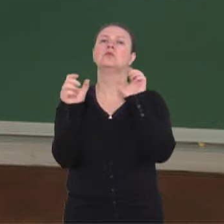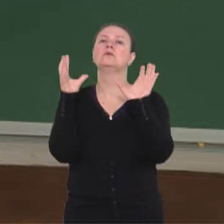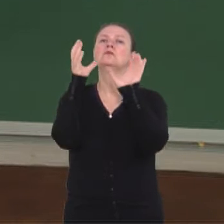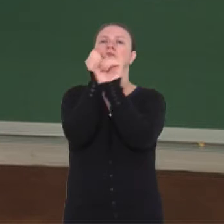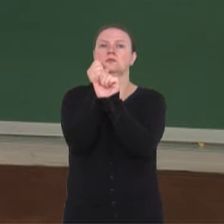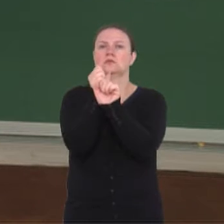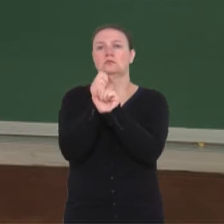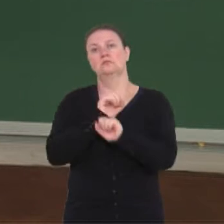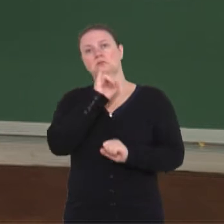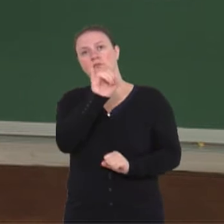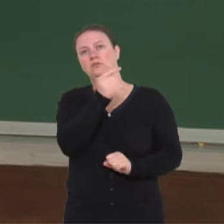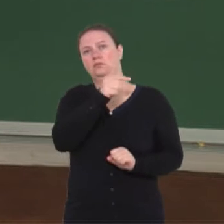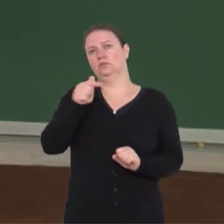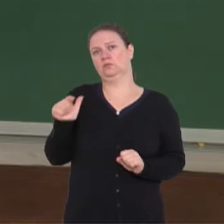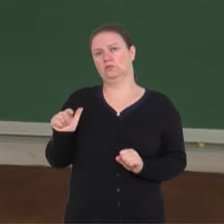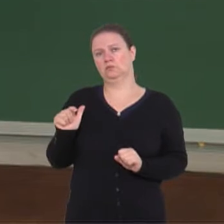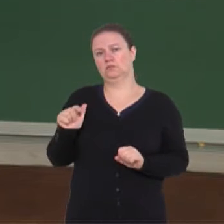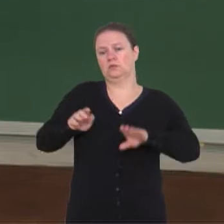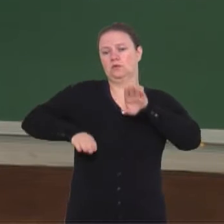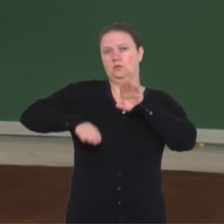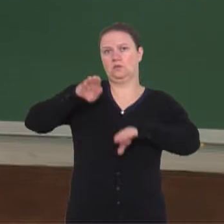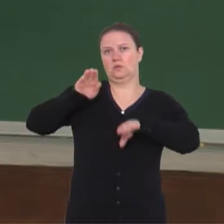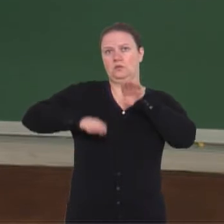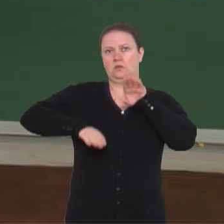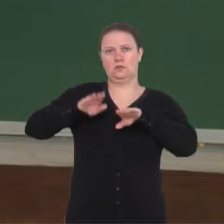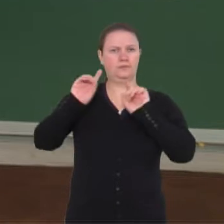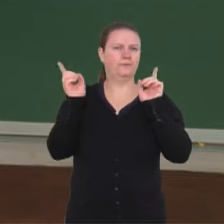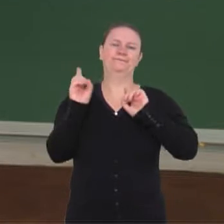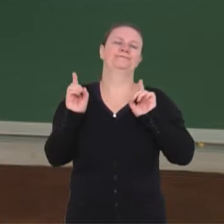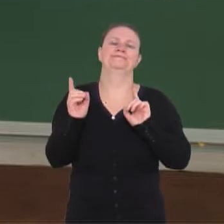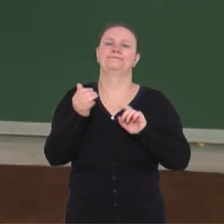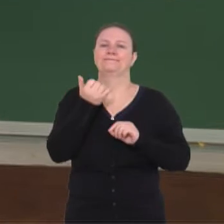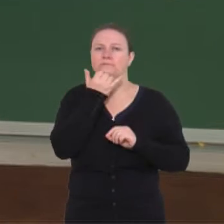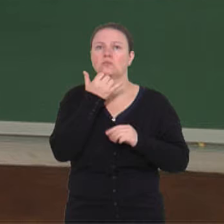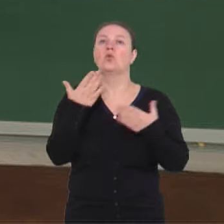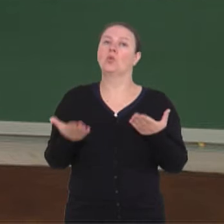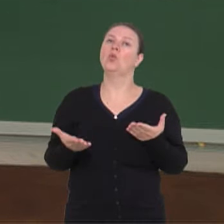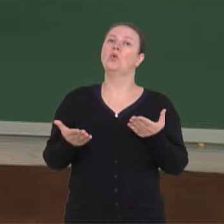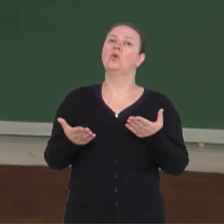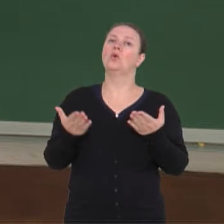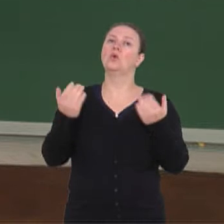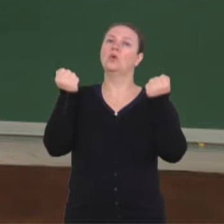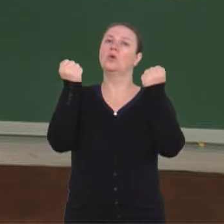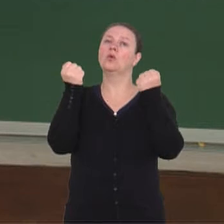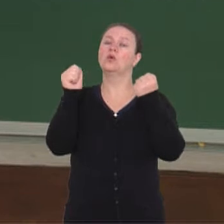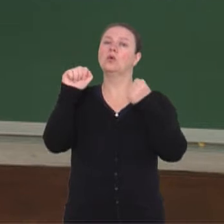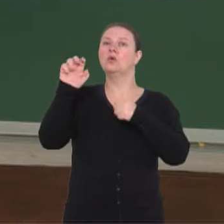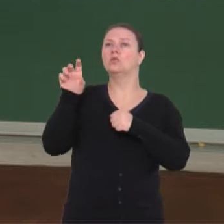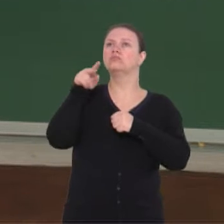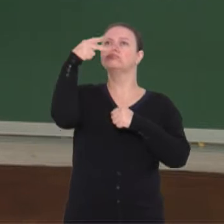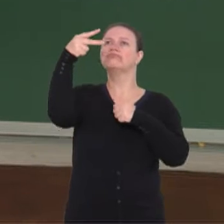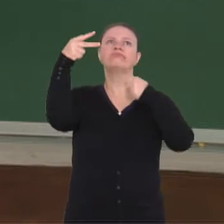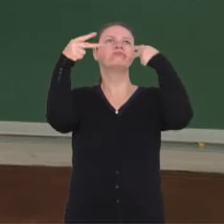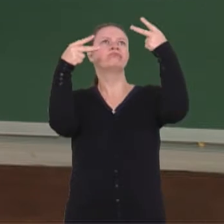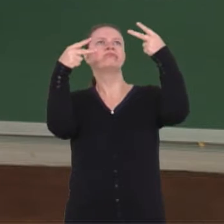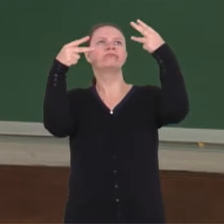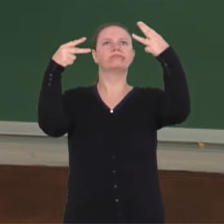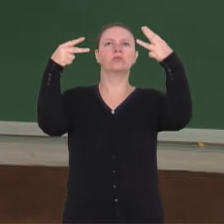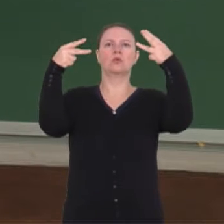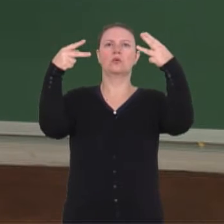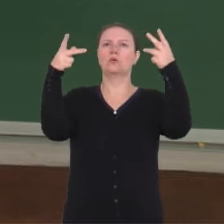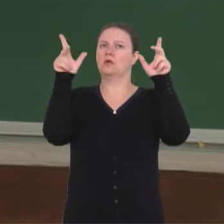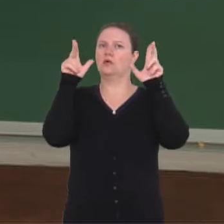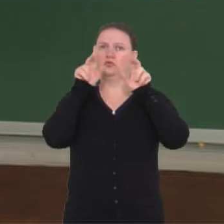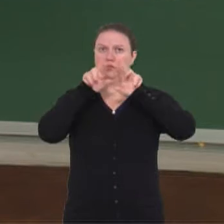que não têm variável, não, aí não, aqueles que não têm expoentes iguais, eu simplesmente repito na